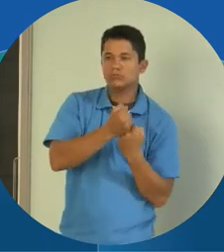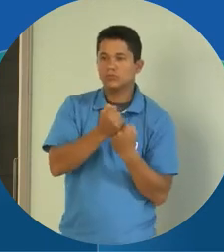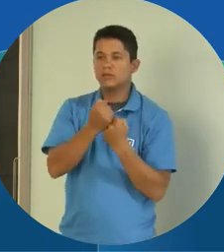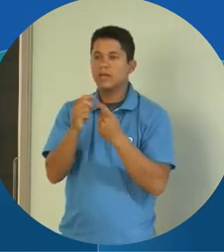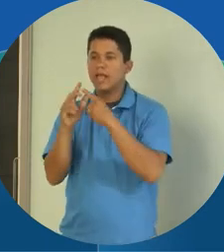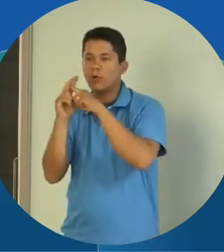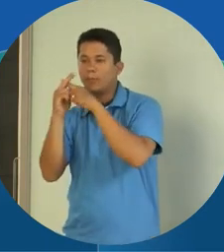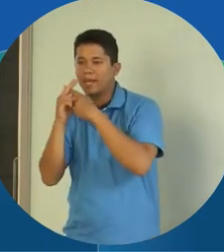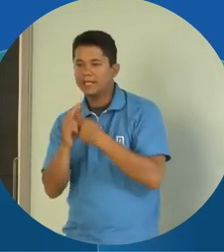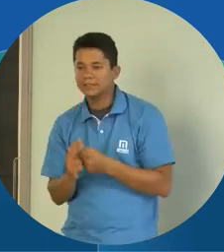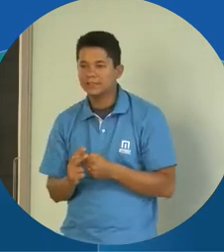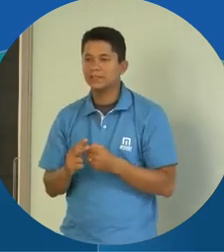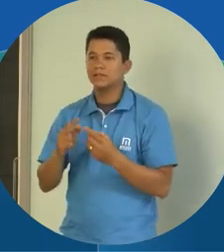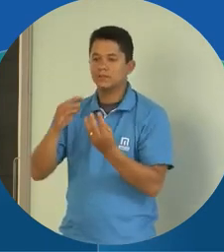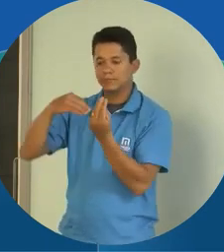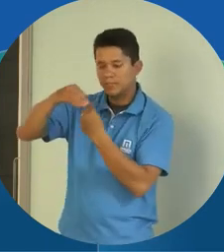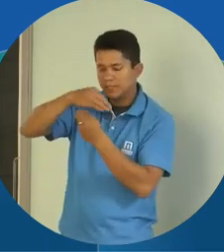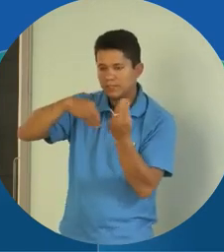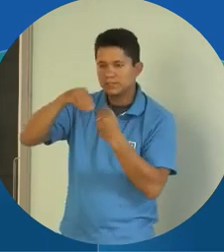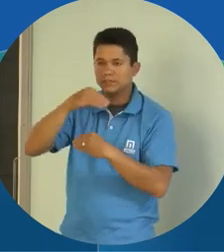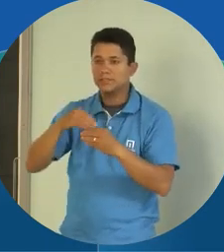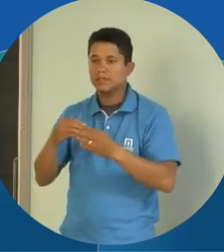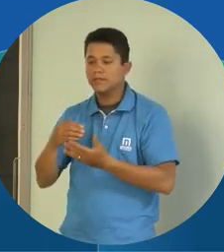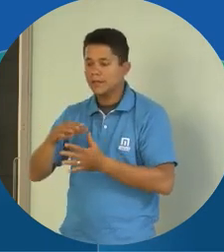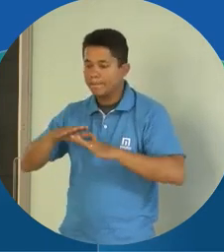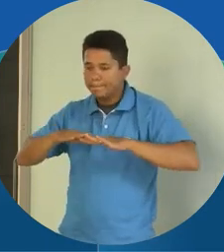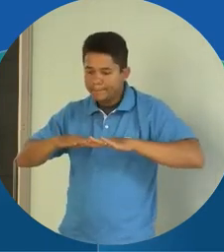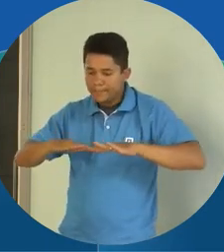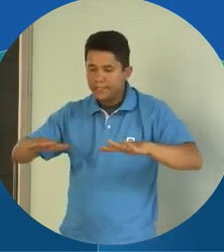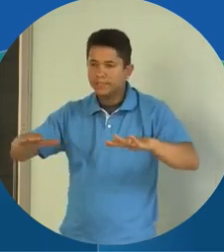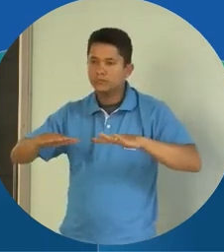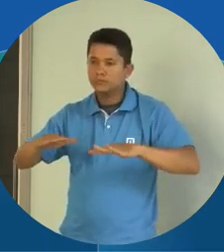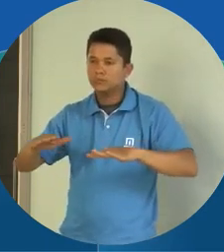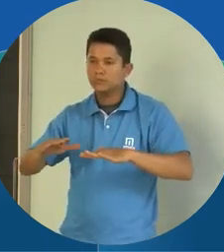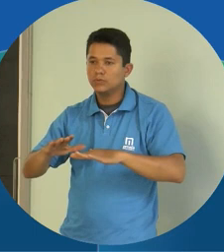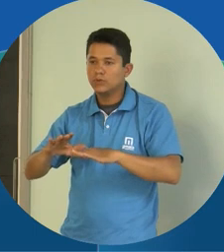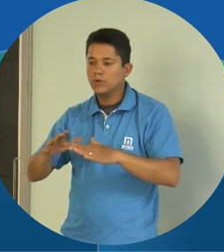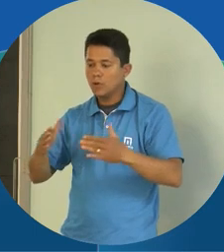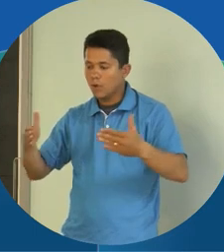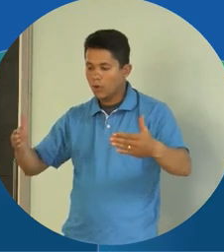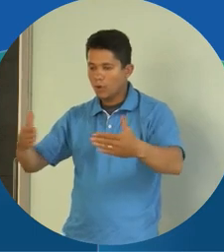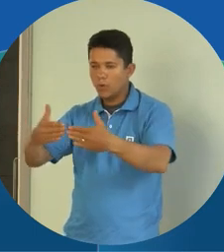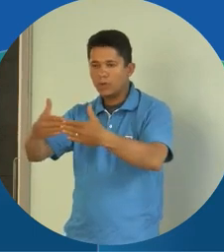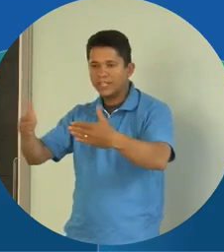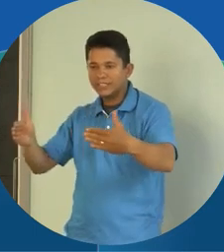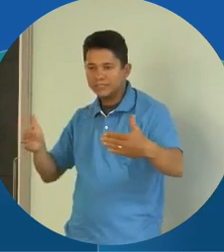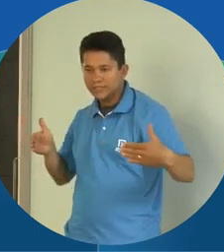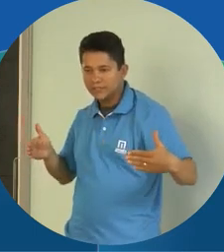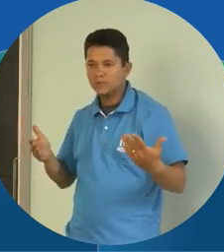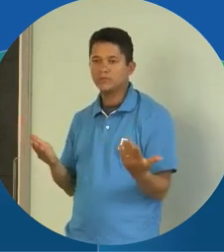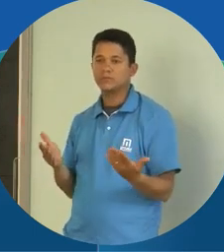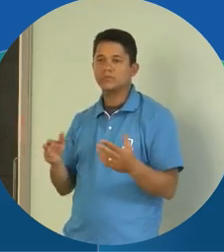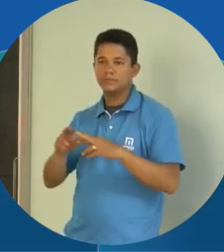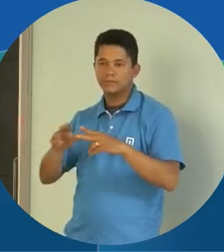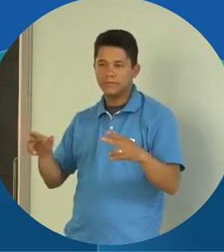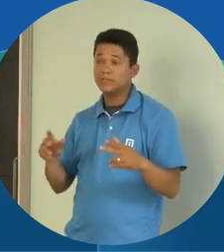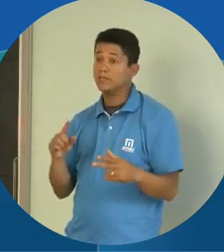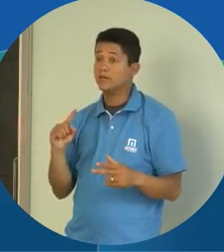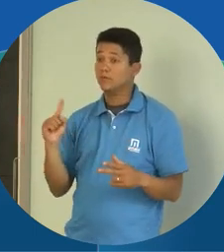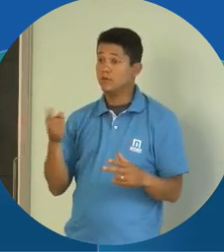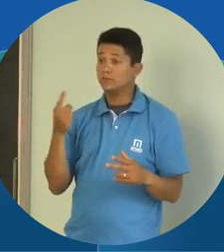mistas, pisos, contenções. Então, principalmente, acho que nosso maior público aí é